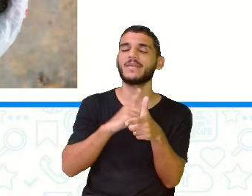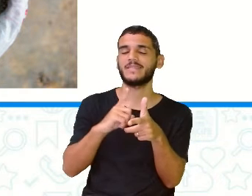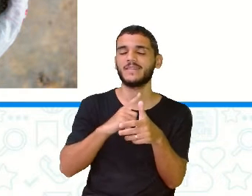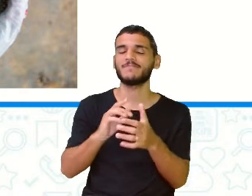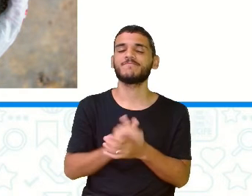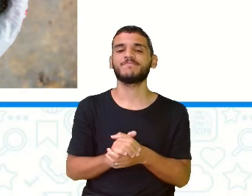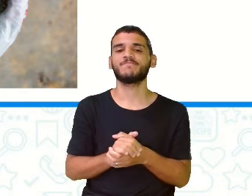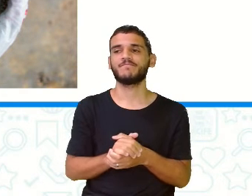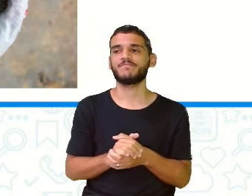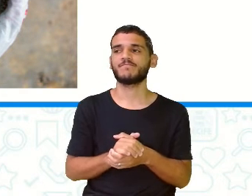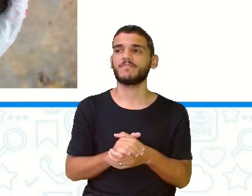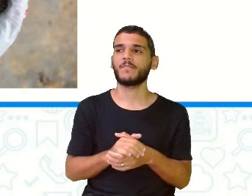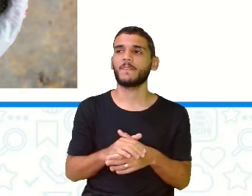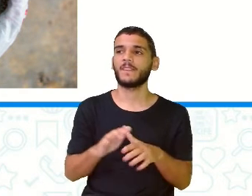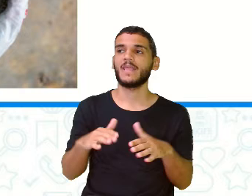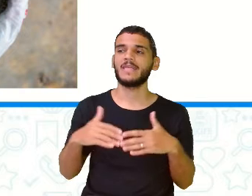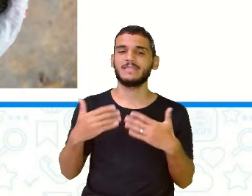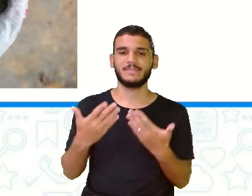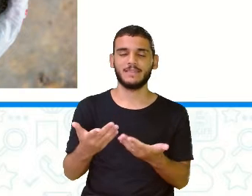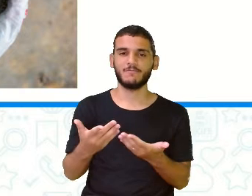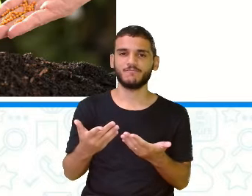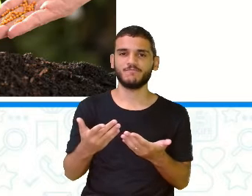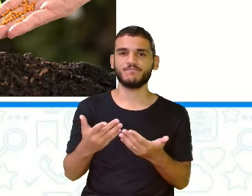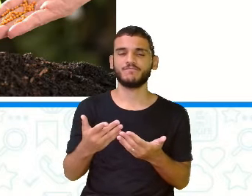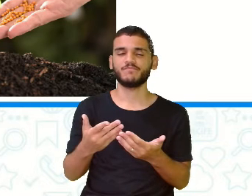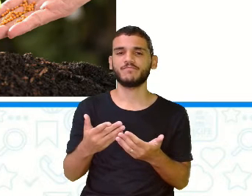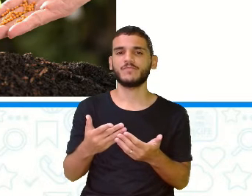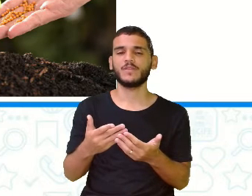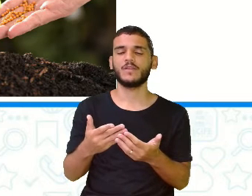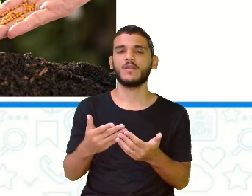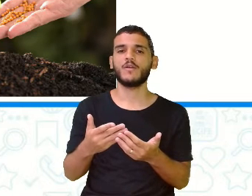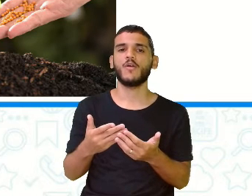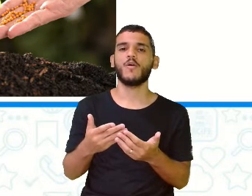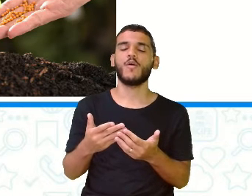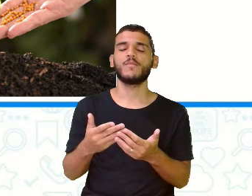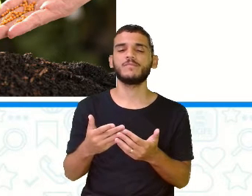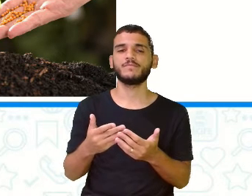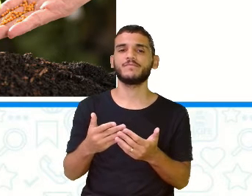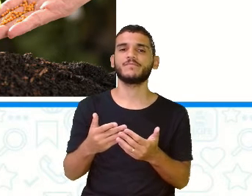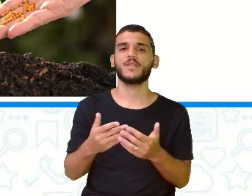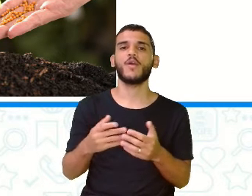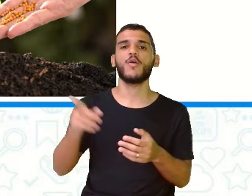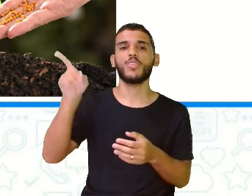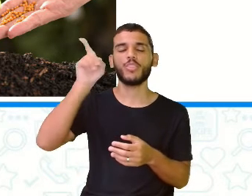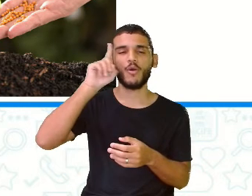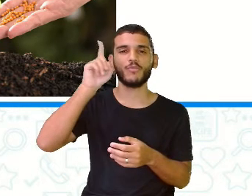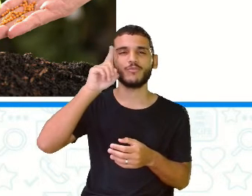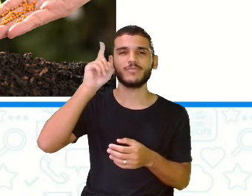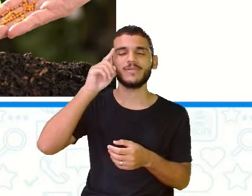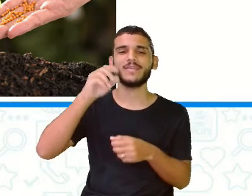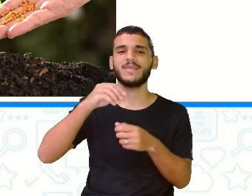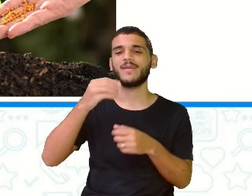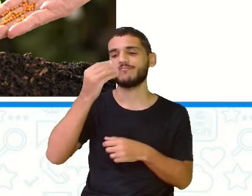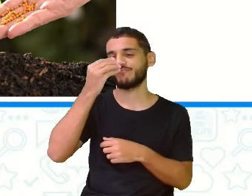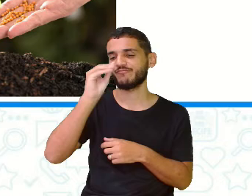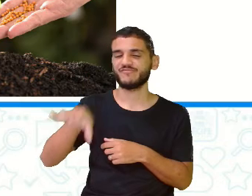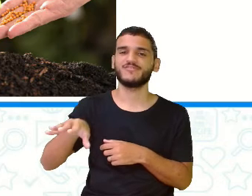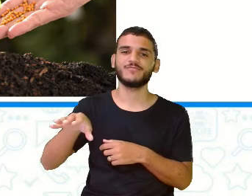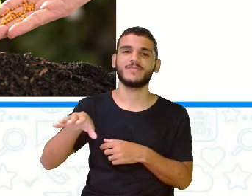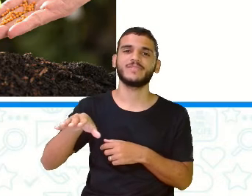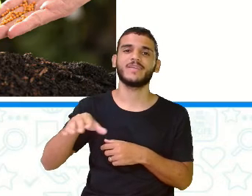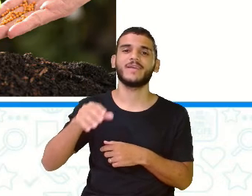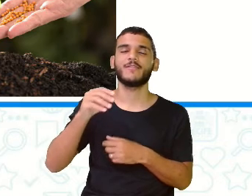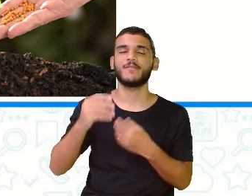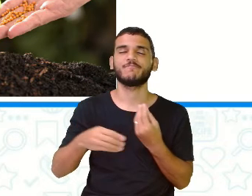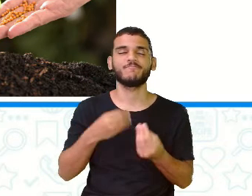tempo, adubo orgânico é desperdiçado todo dia. Veja o contraponto. Nessa informação aqui, ó, o Brasil, no ano 2000, utilizou 19